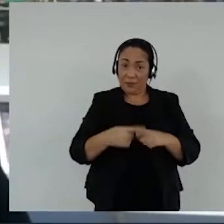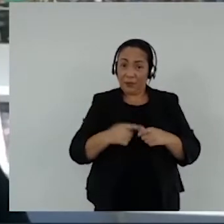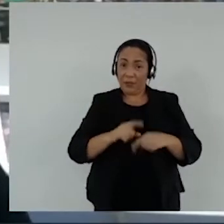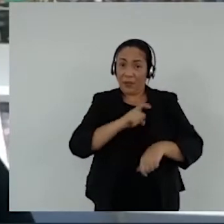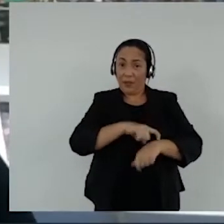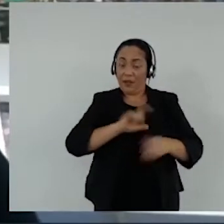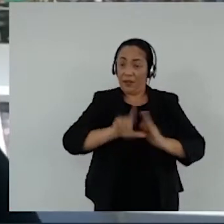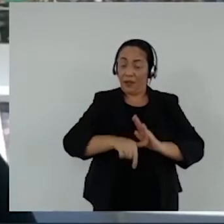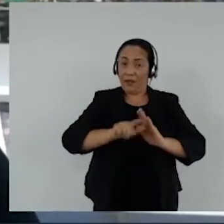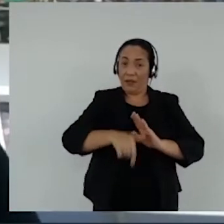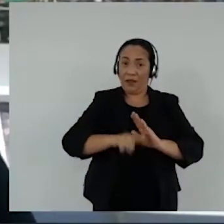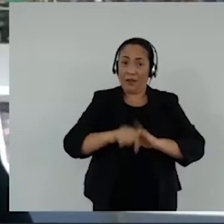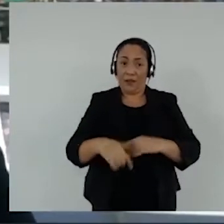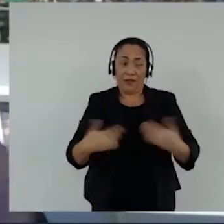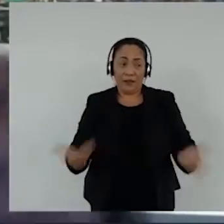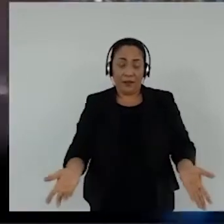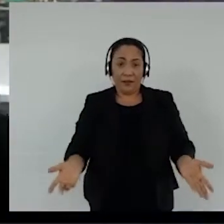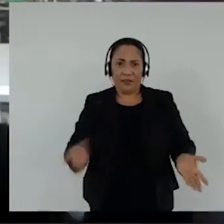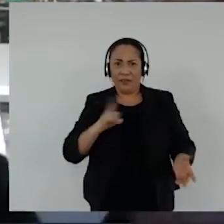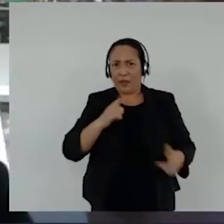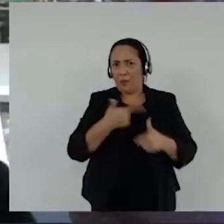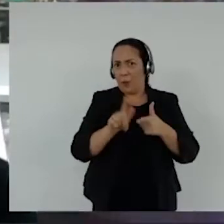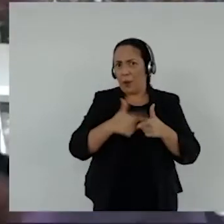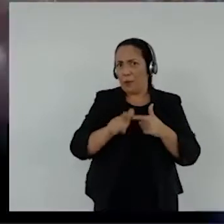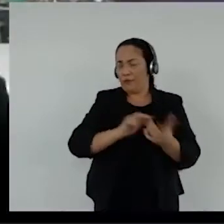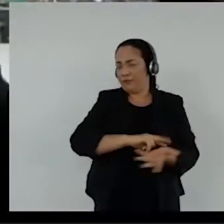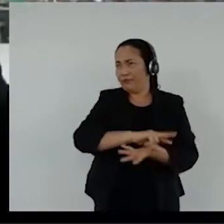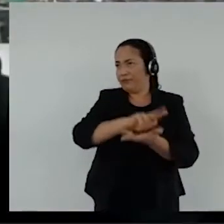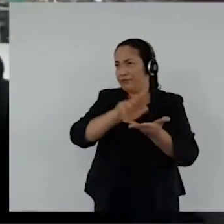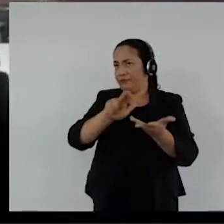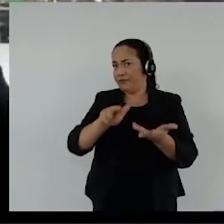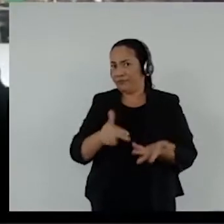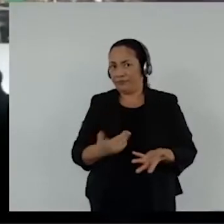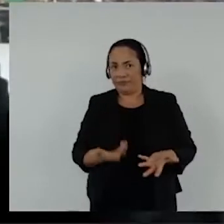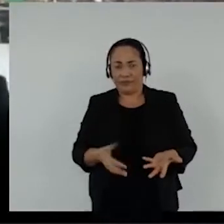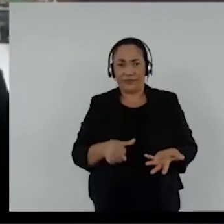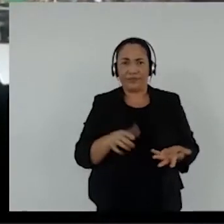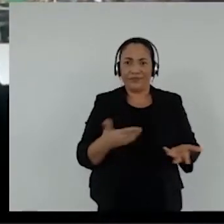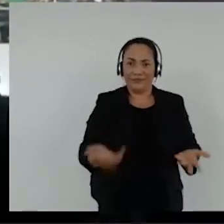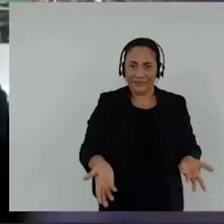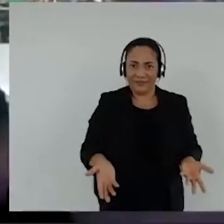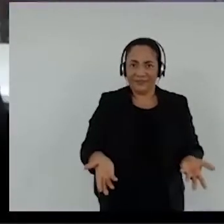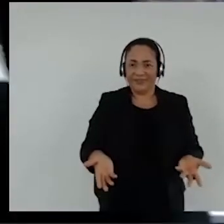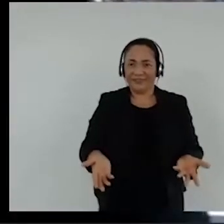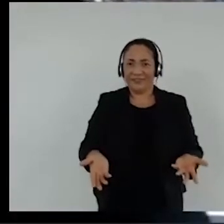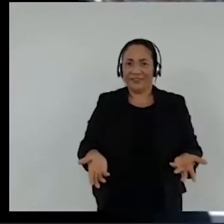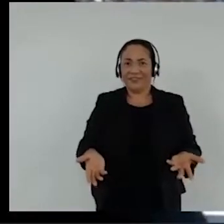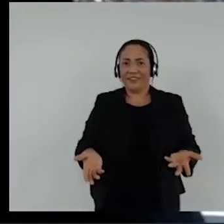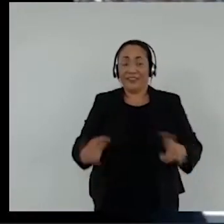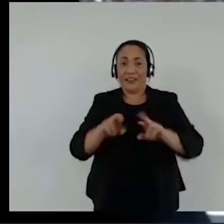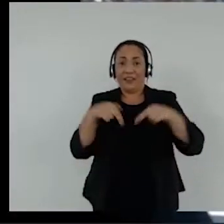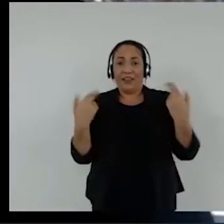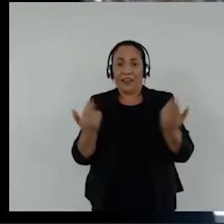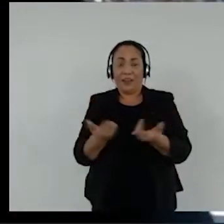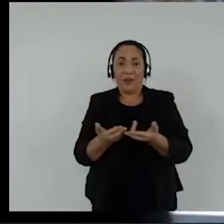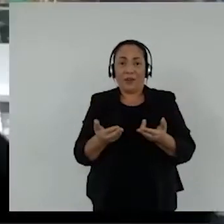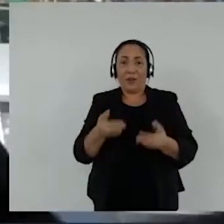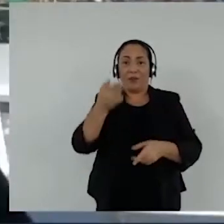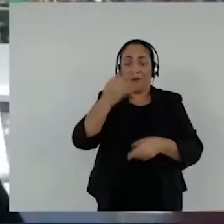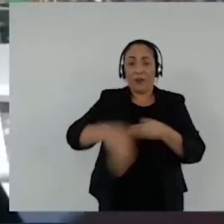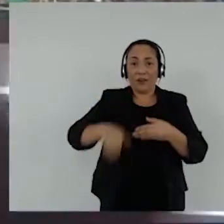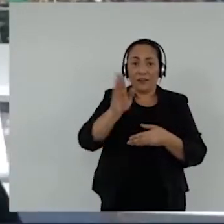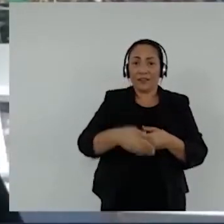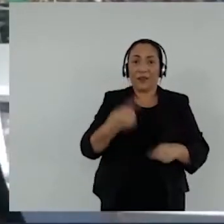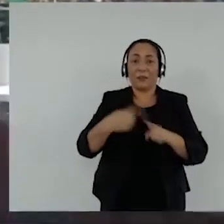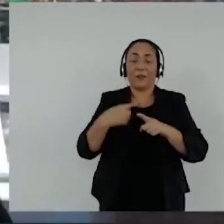Professor Matheus, doravante nós teremos nova estatística. As sessões que foram anuladas por quebra de conexão da internet. Um julgamento